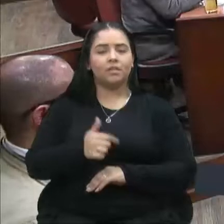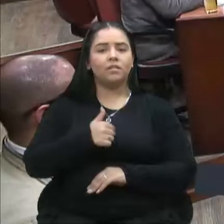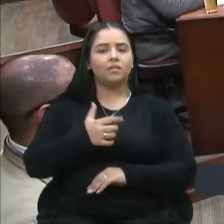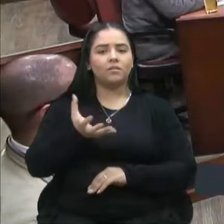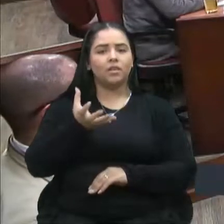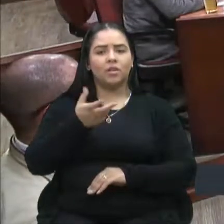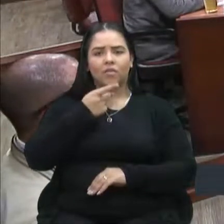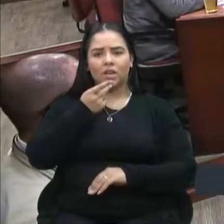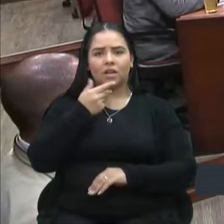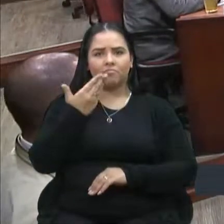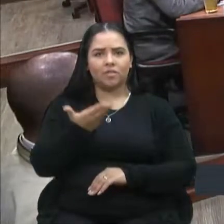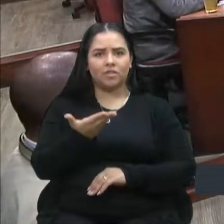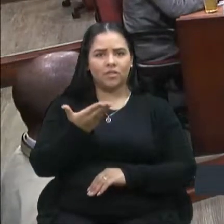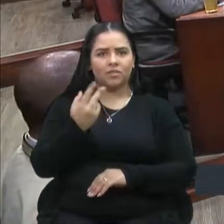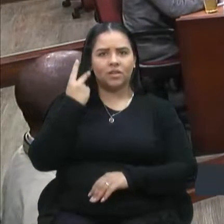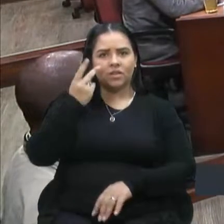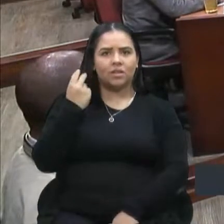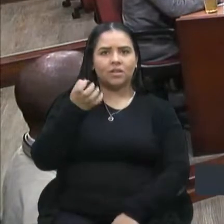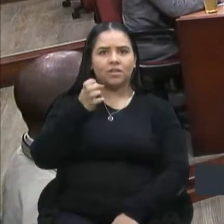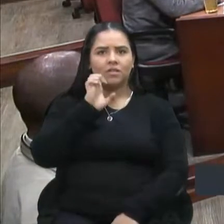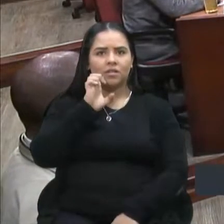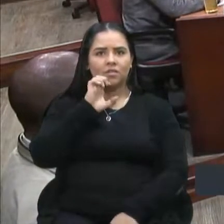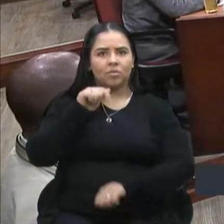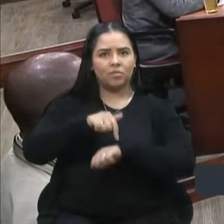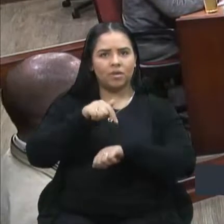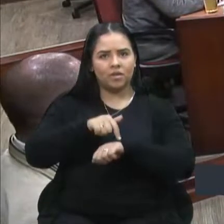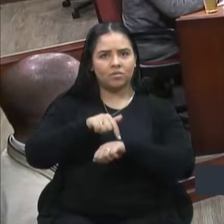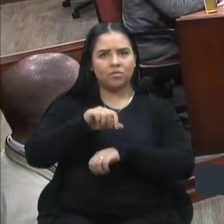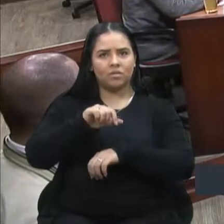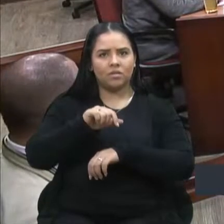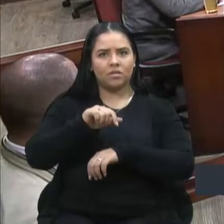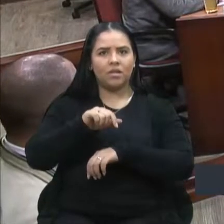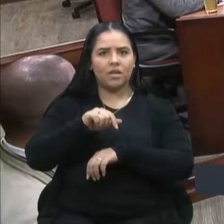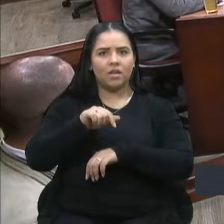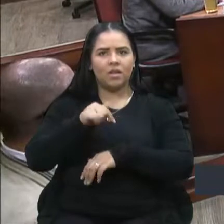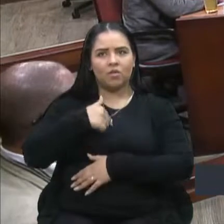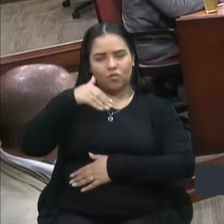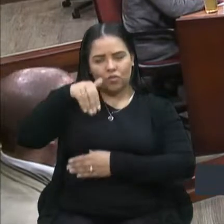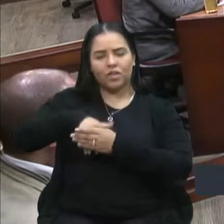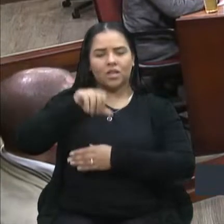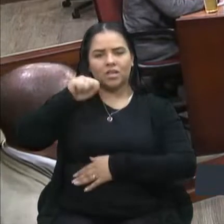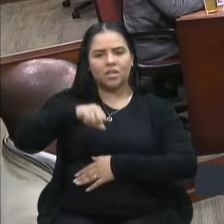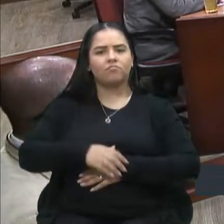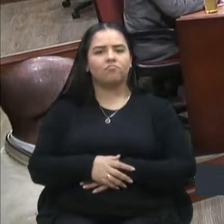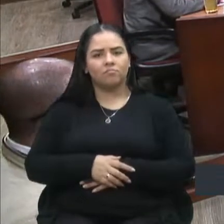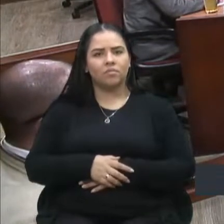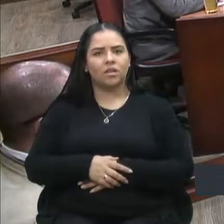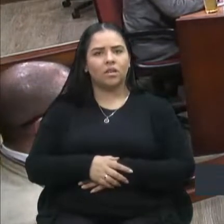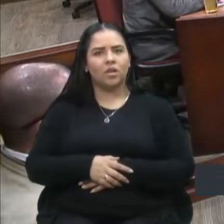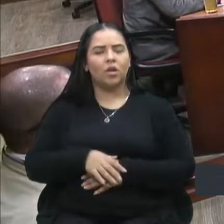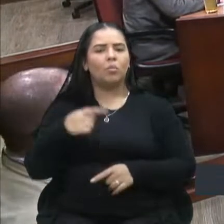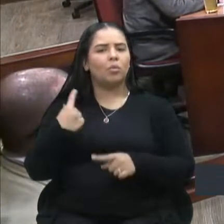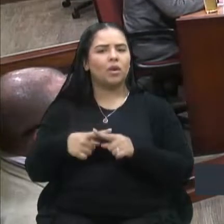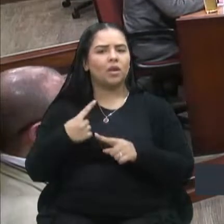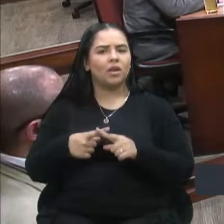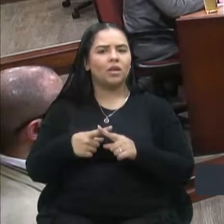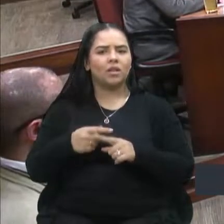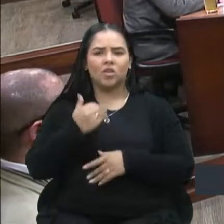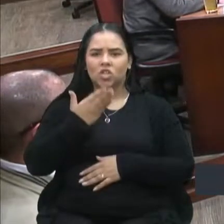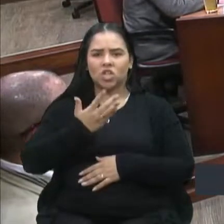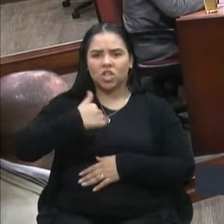aqui, vereadora Estela, que no momento oportuno eu votaria favorável. Votaria favorável por quê? Porque não adianta